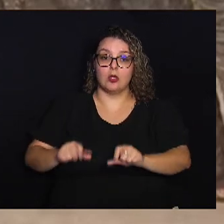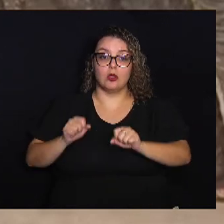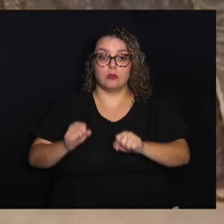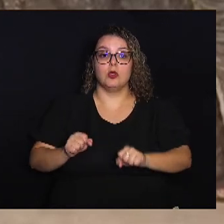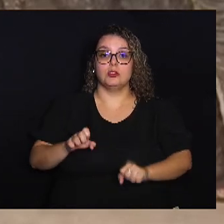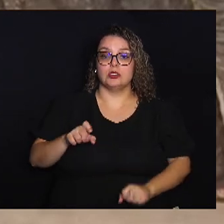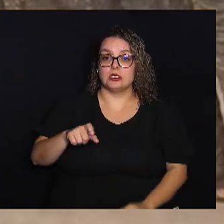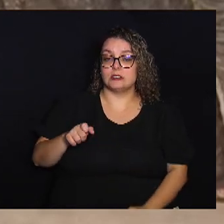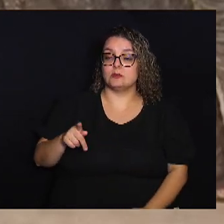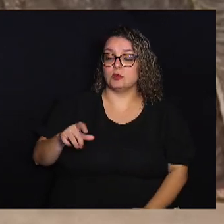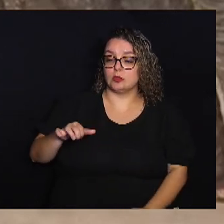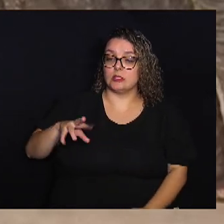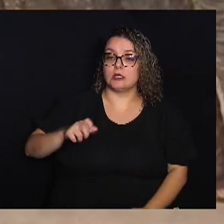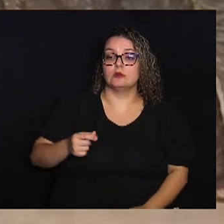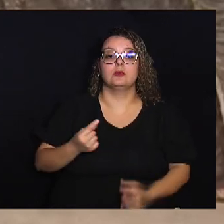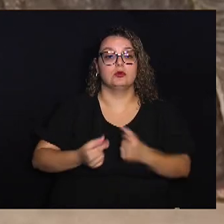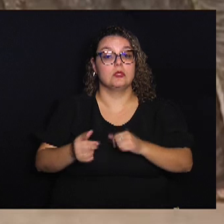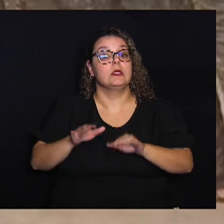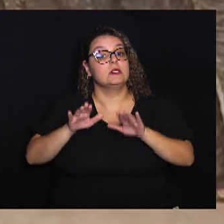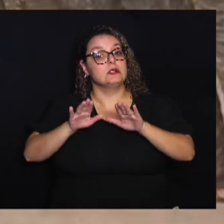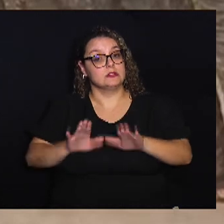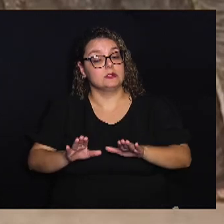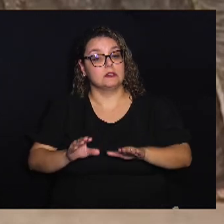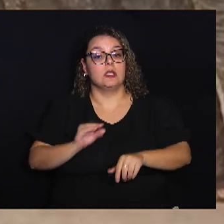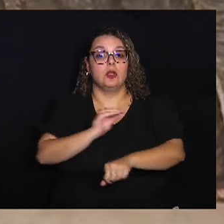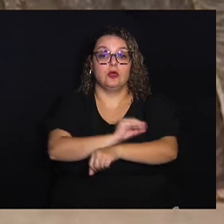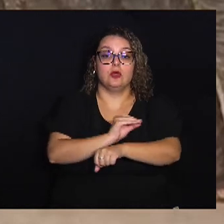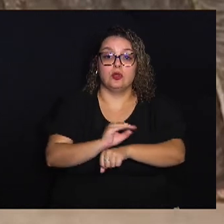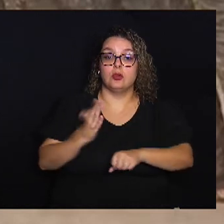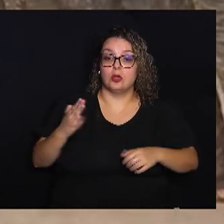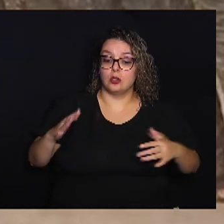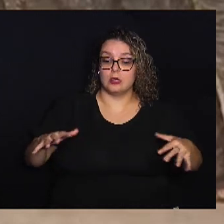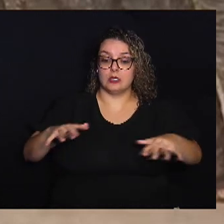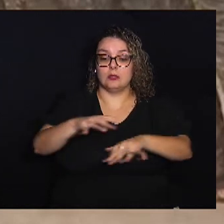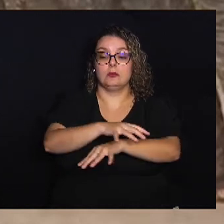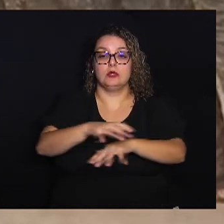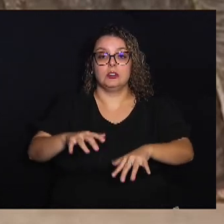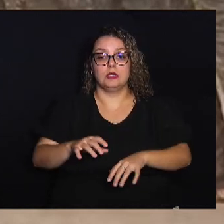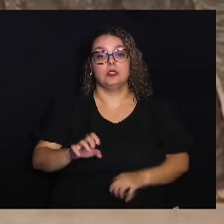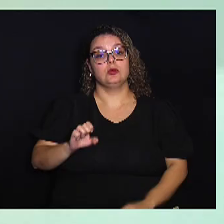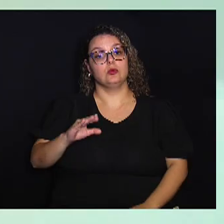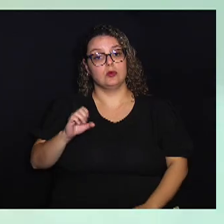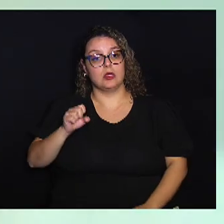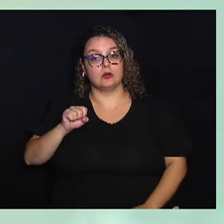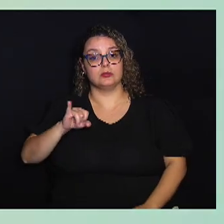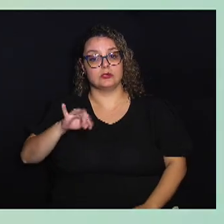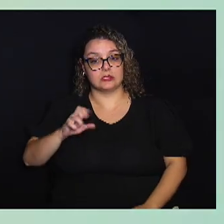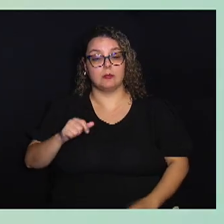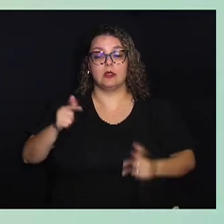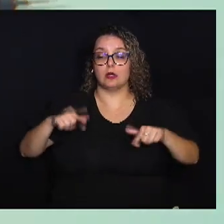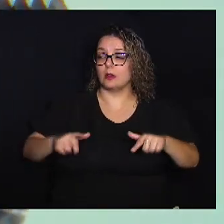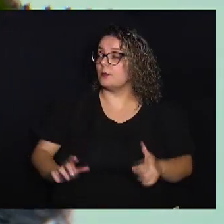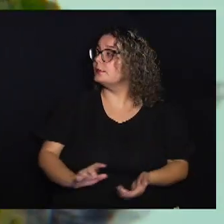explorados economicamente, desde que preserve a biodiversidade e o ecossistema local.